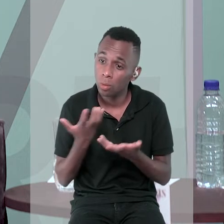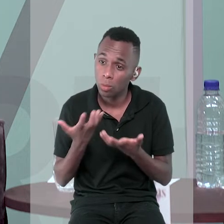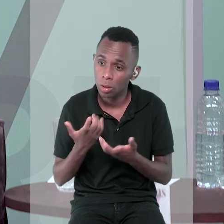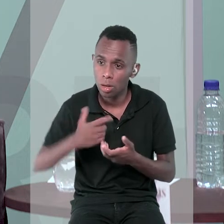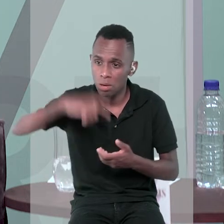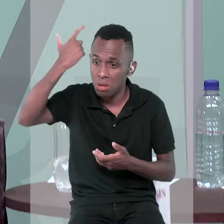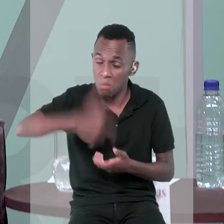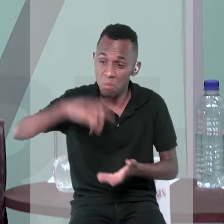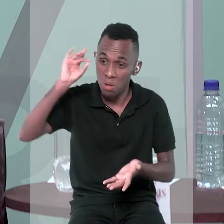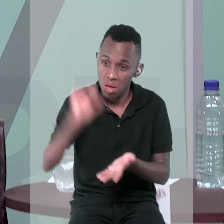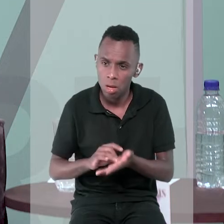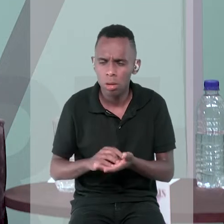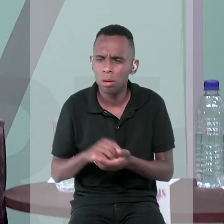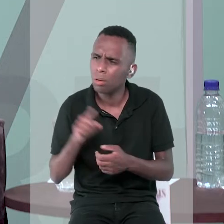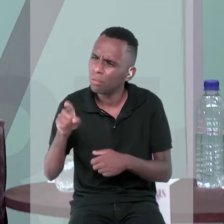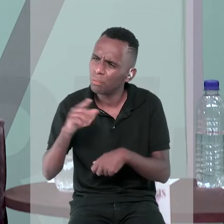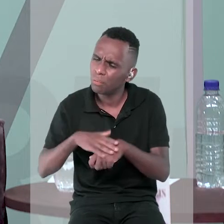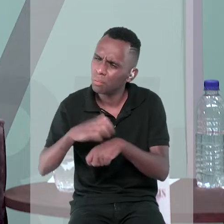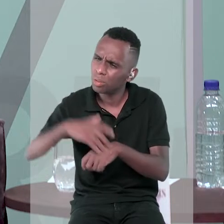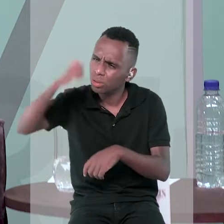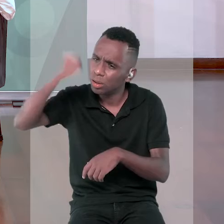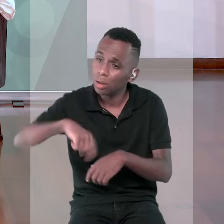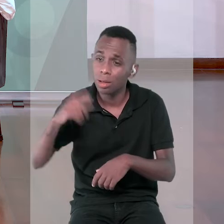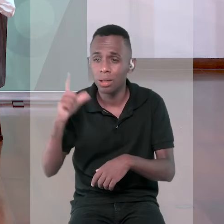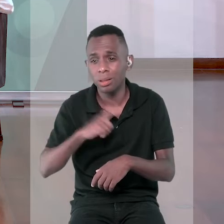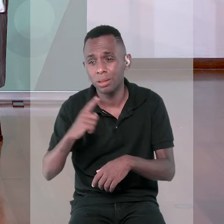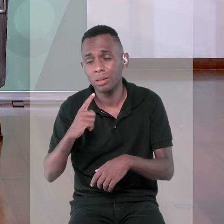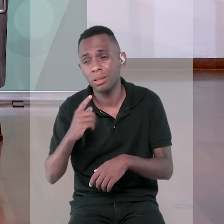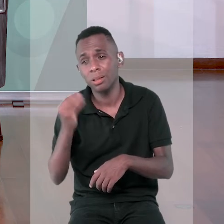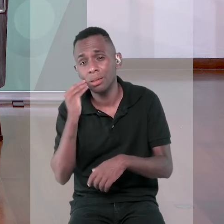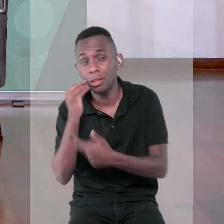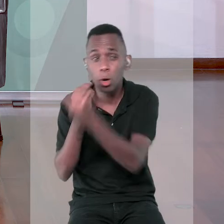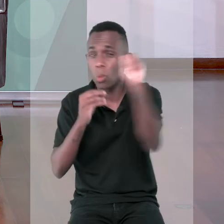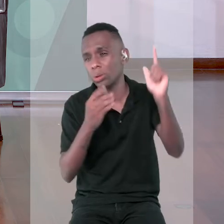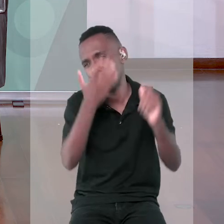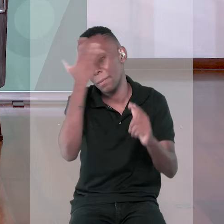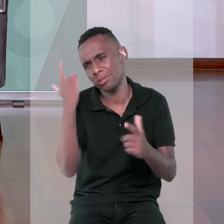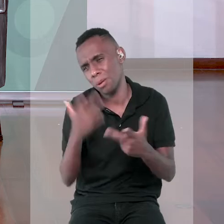quero ser eu mesma. Falou, você mesma? Tenta ser alguém um pouco melhor.